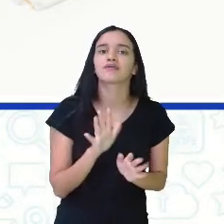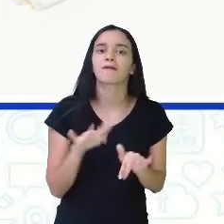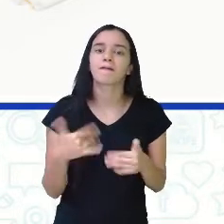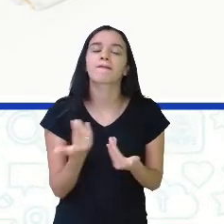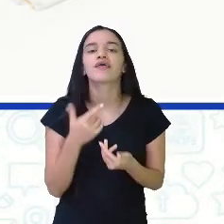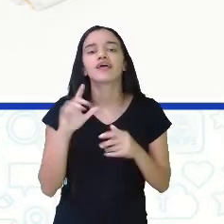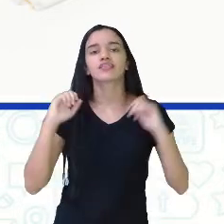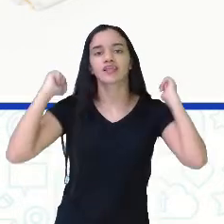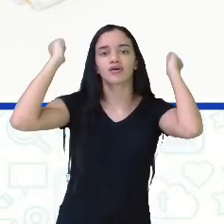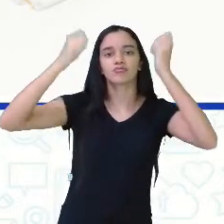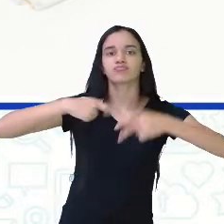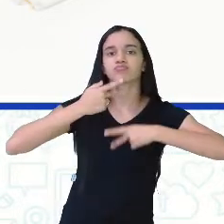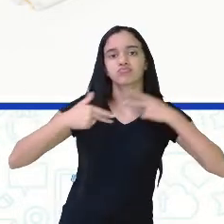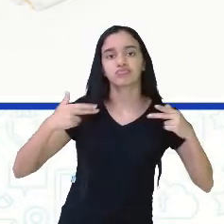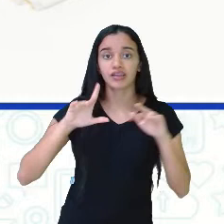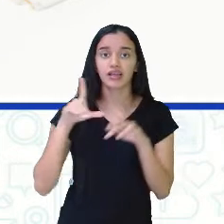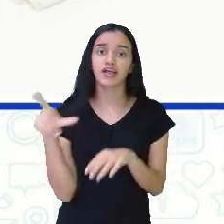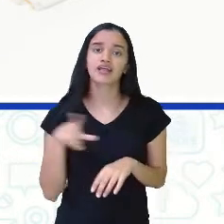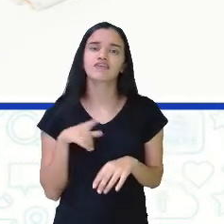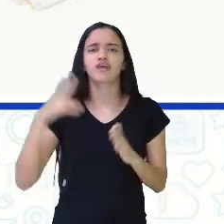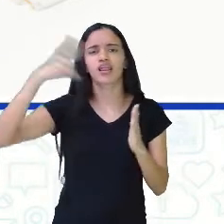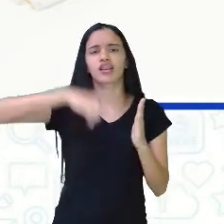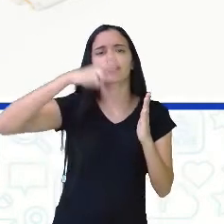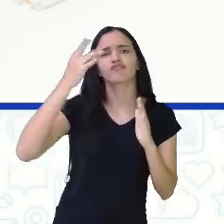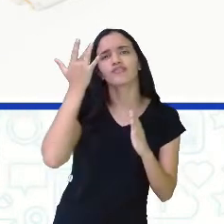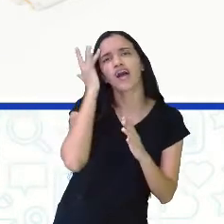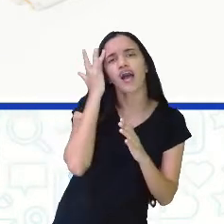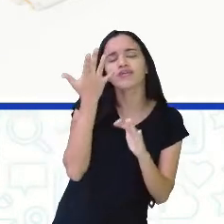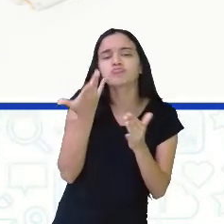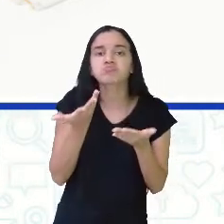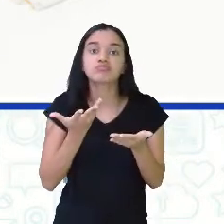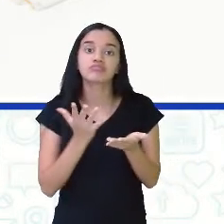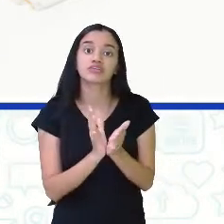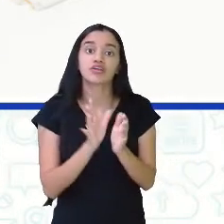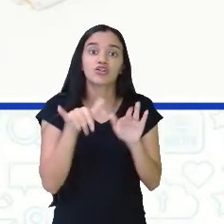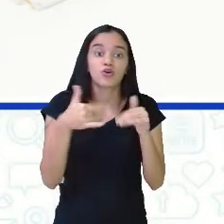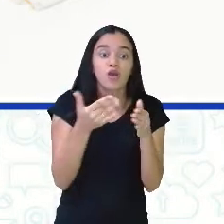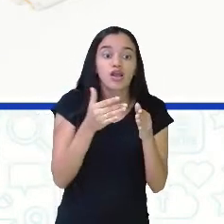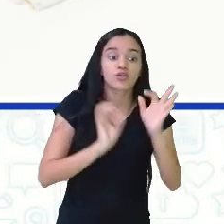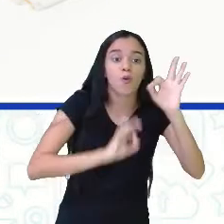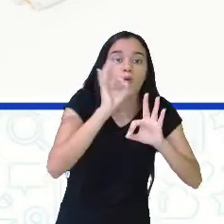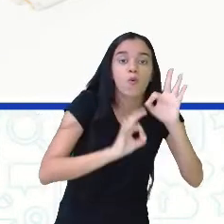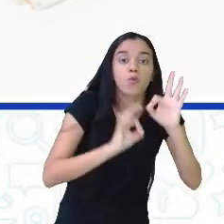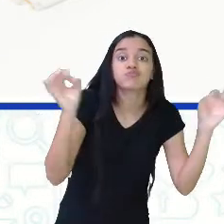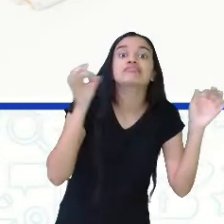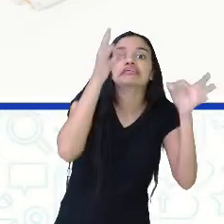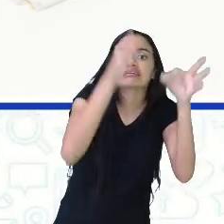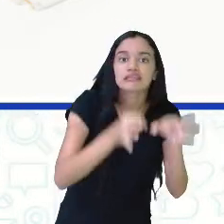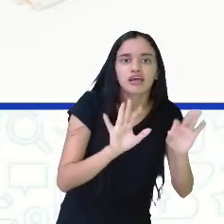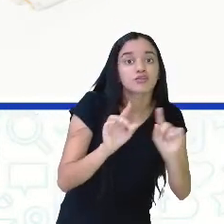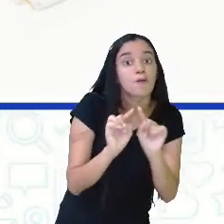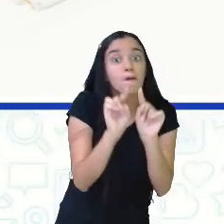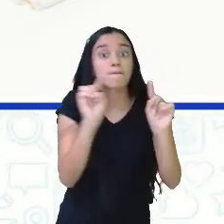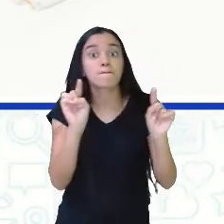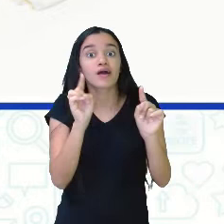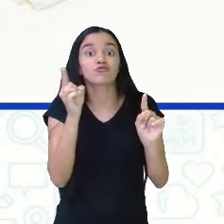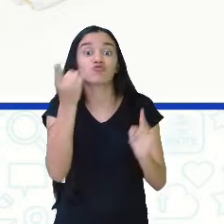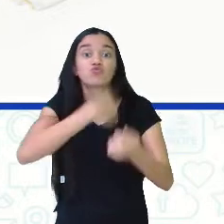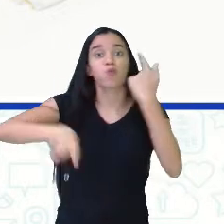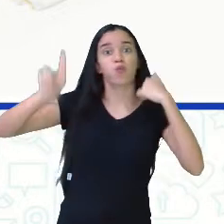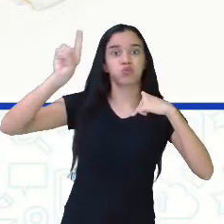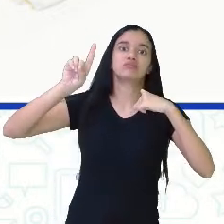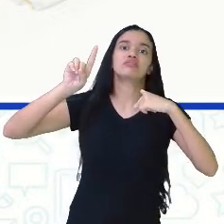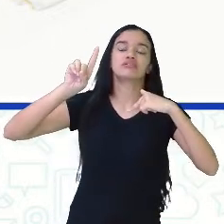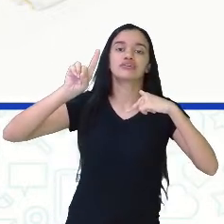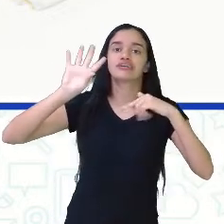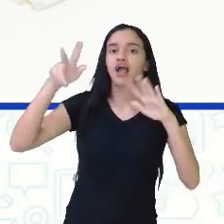do Chapeuzinho Vermelho, a gente vai lendo e vai achando que o plano vai dar certo. Eis que tem uma reviravolta